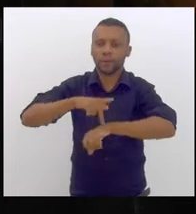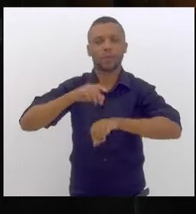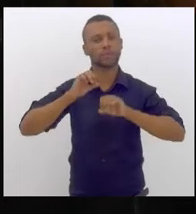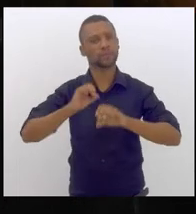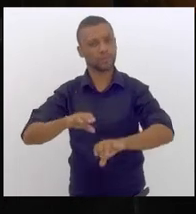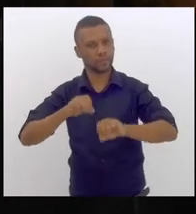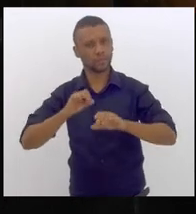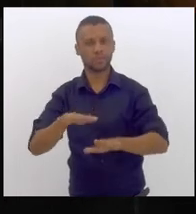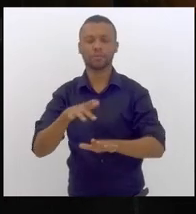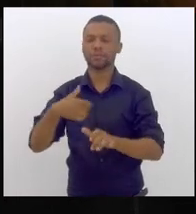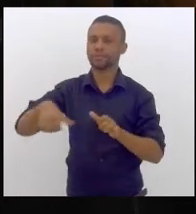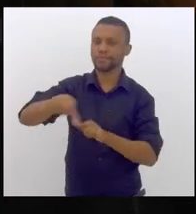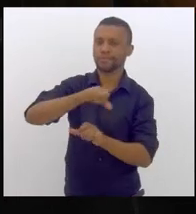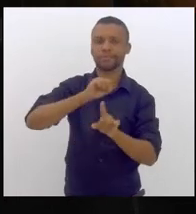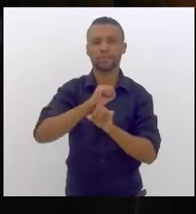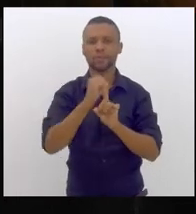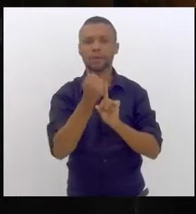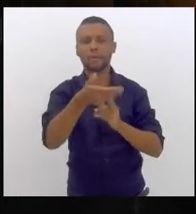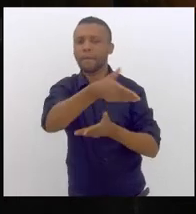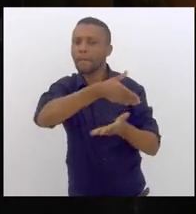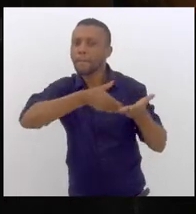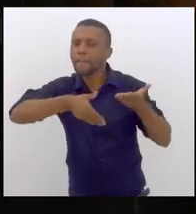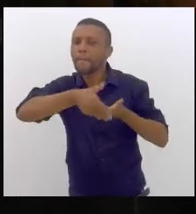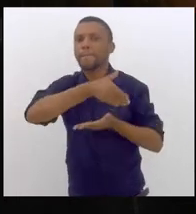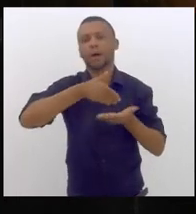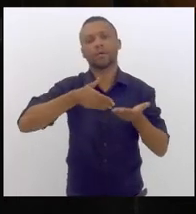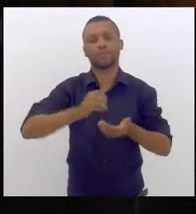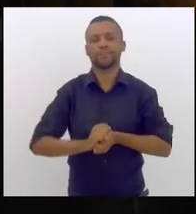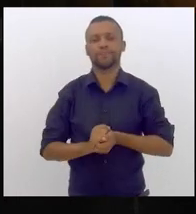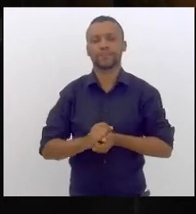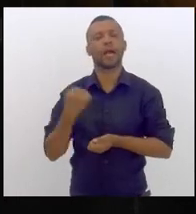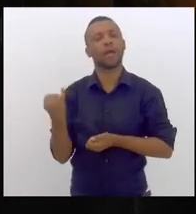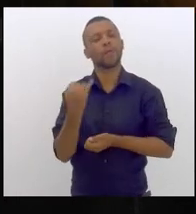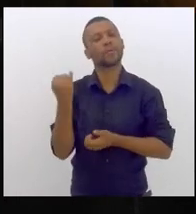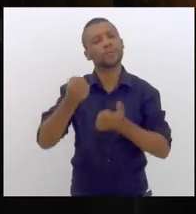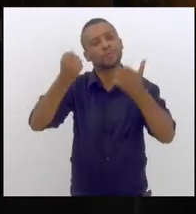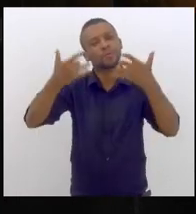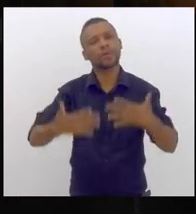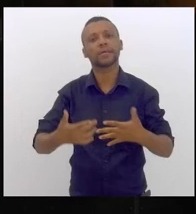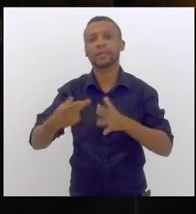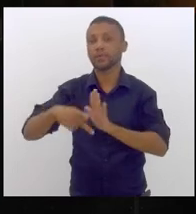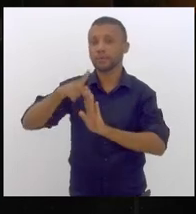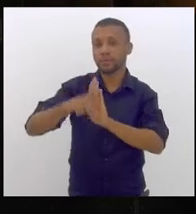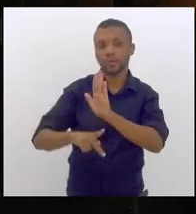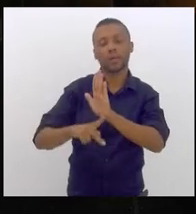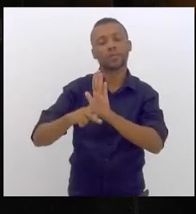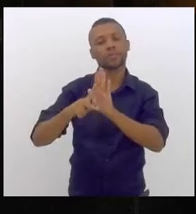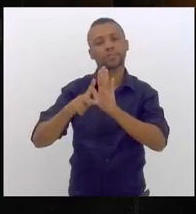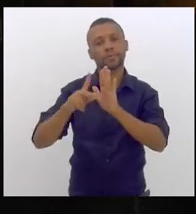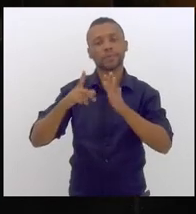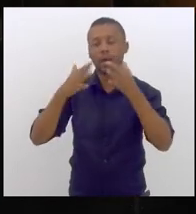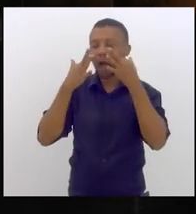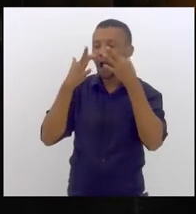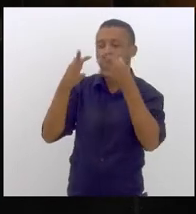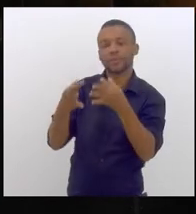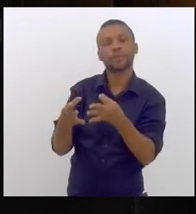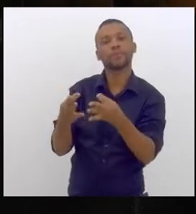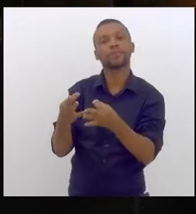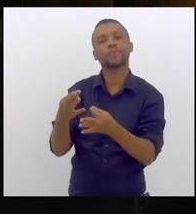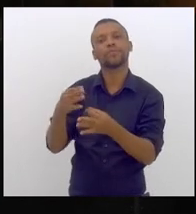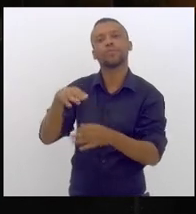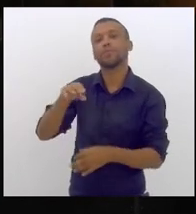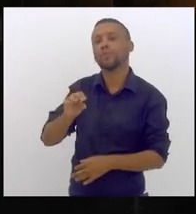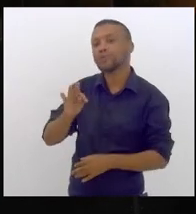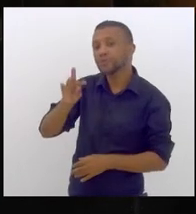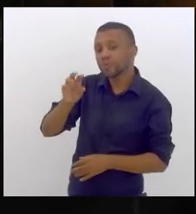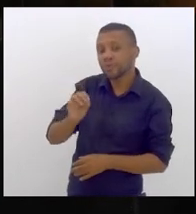de ressocialização. É importante dizer que esse projeto assiste a uma razão, né, de